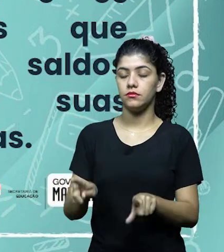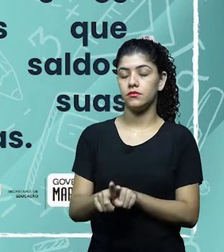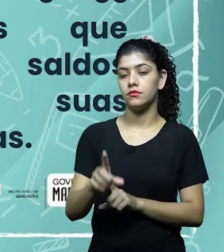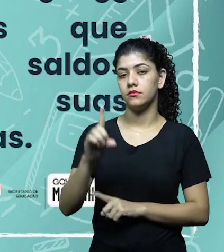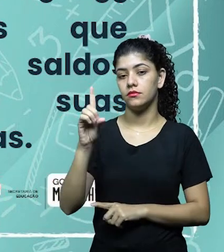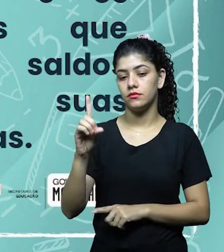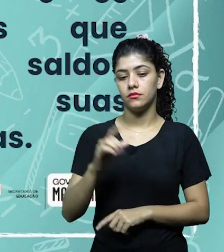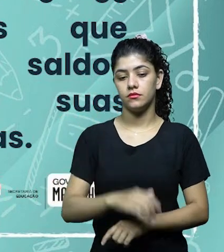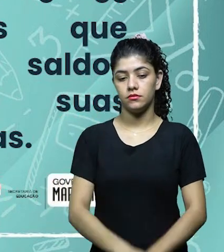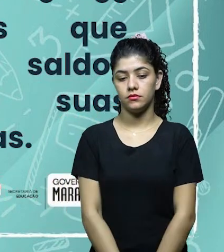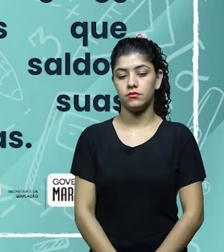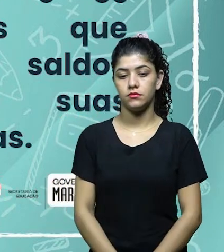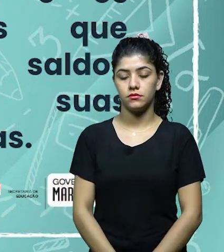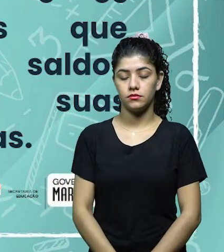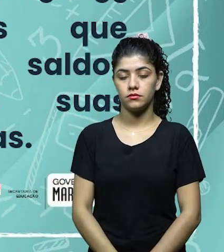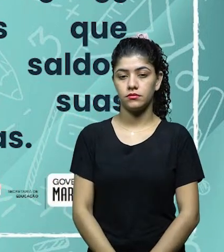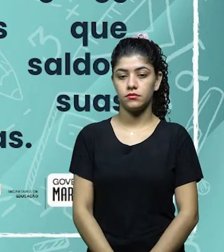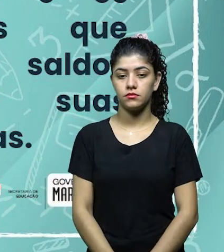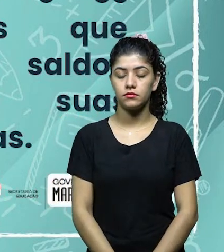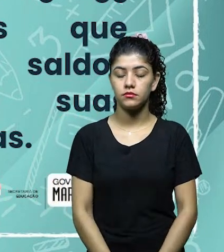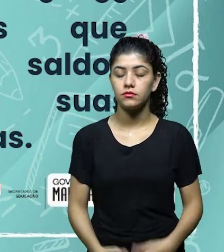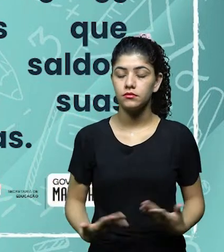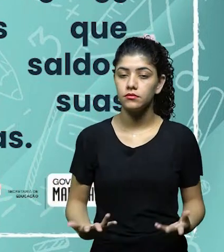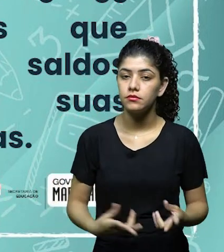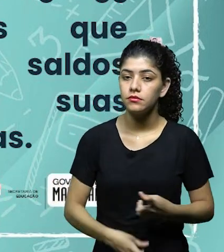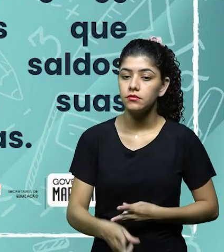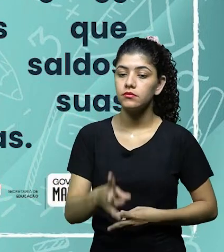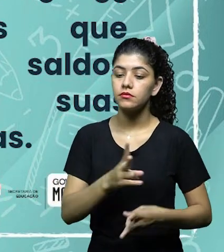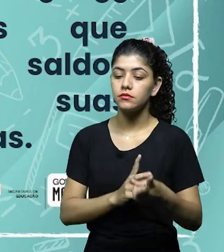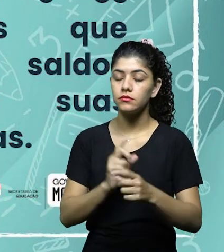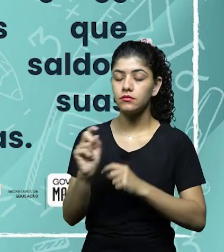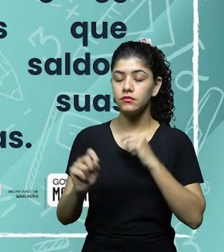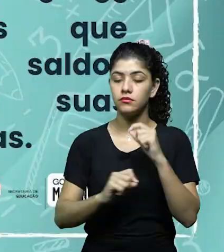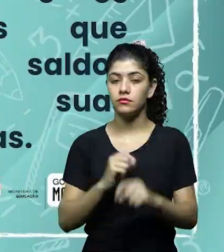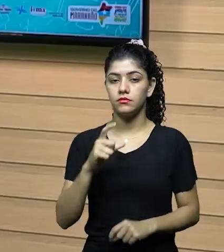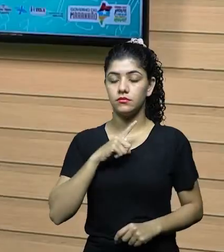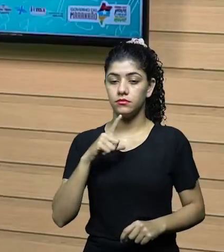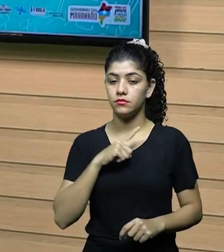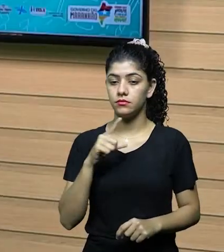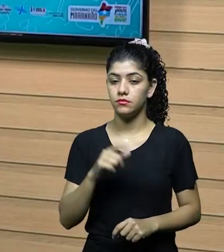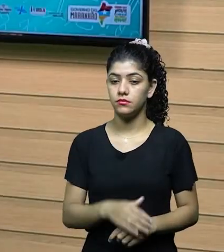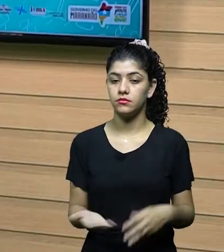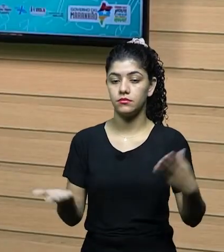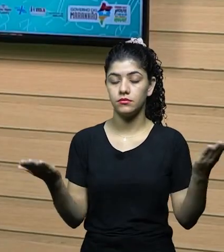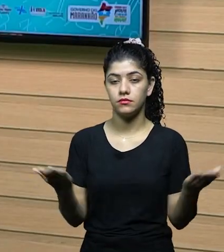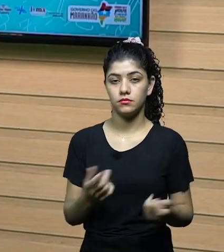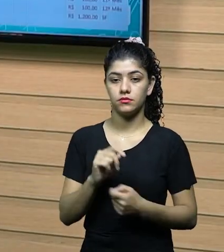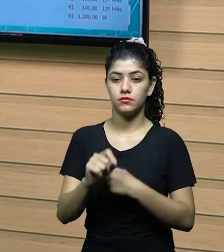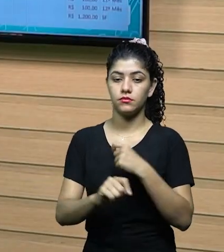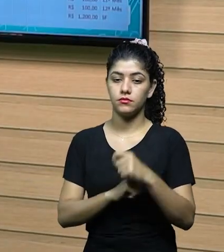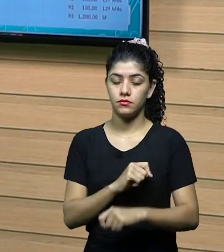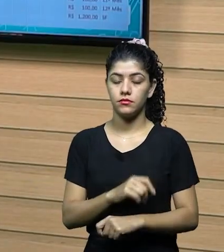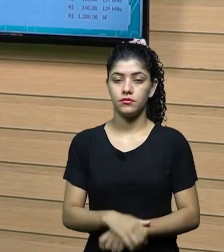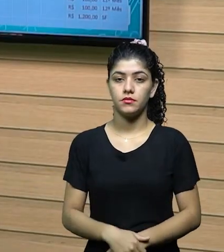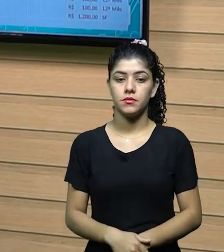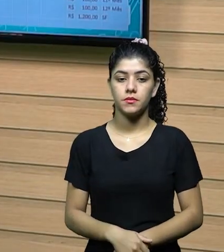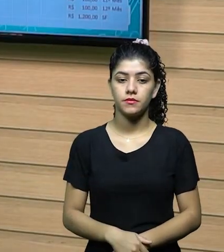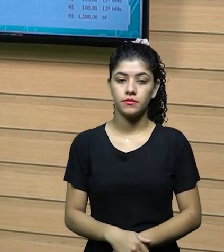Dzinho também no lugar desse sinal de menos. Muito bem. Continuando, nós temos aqui